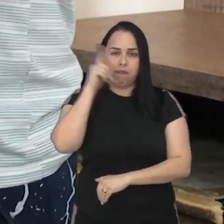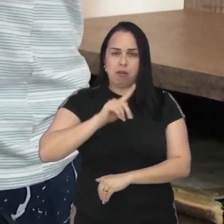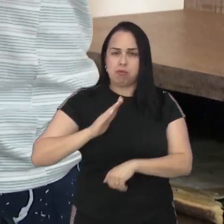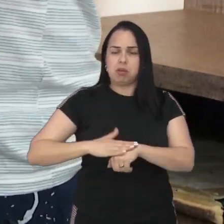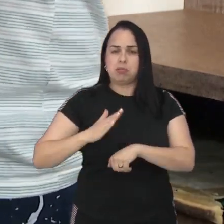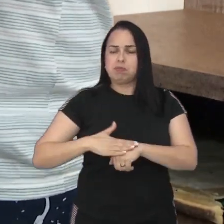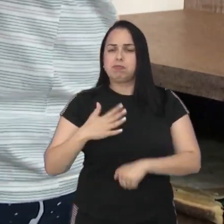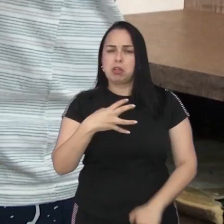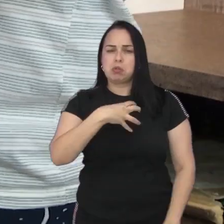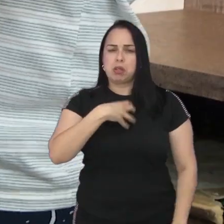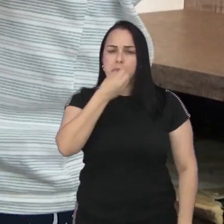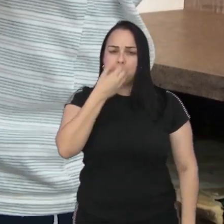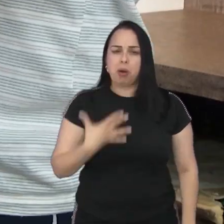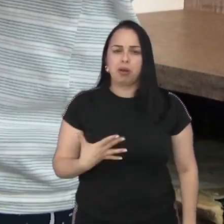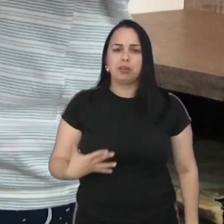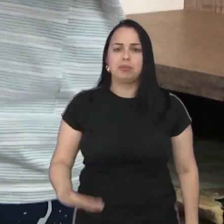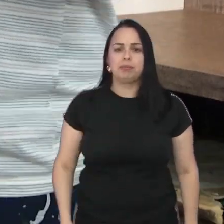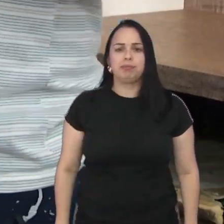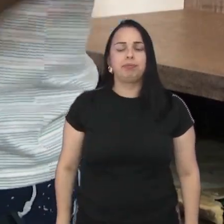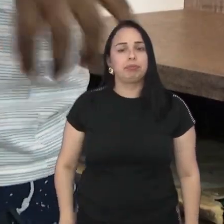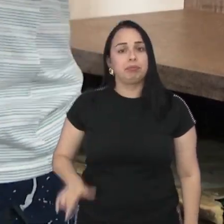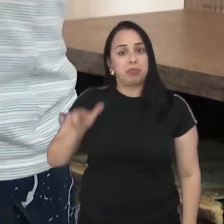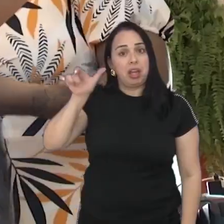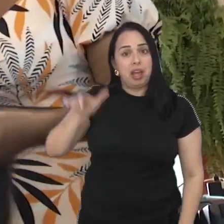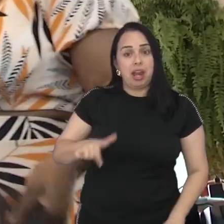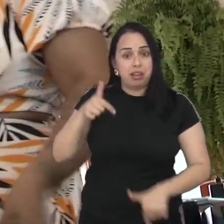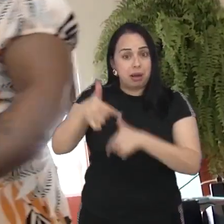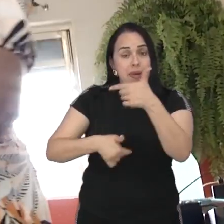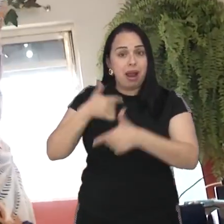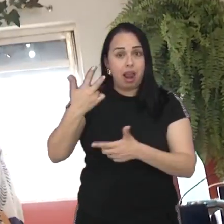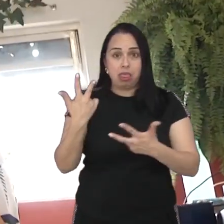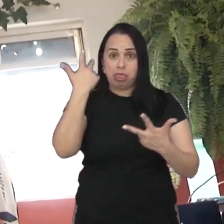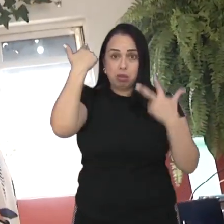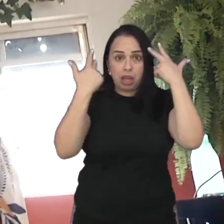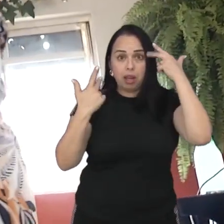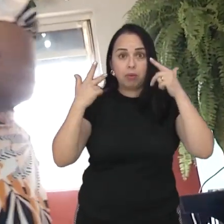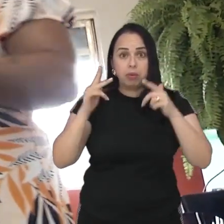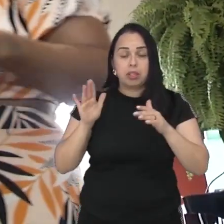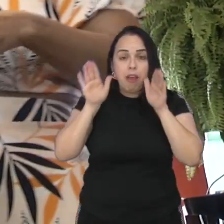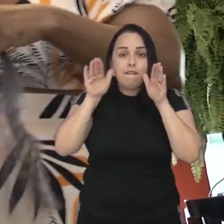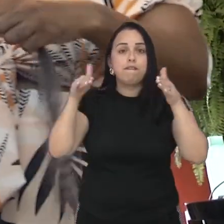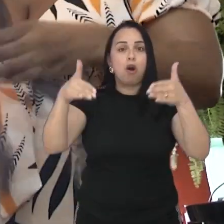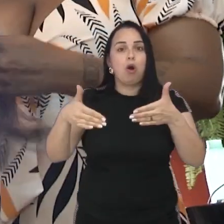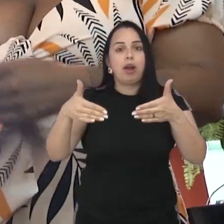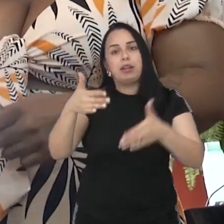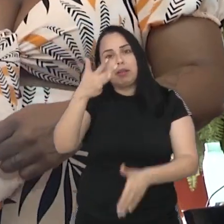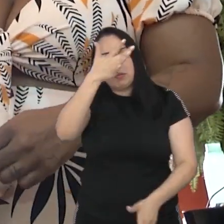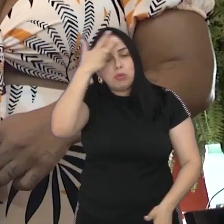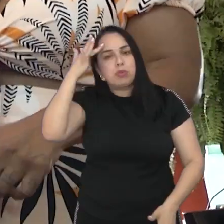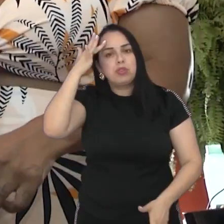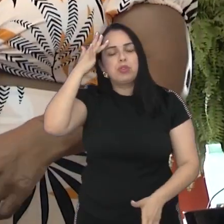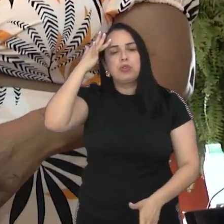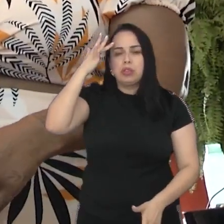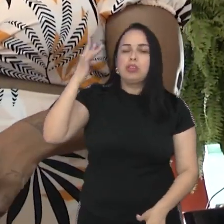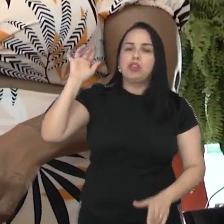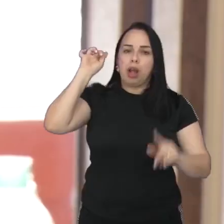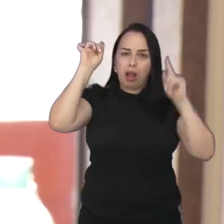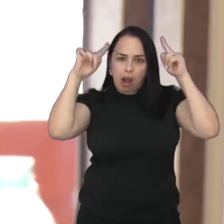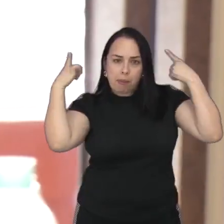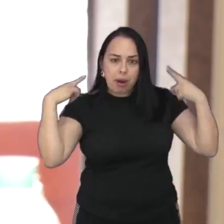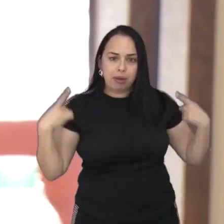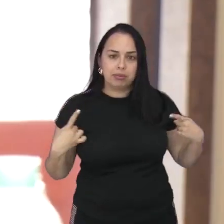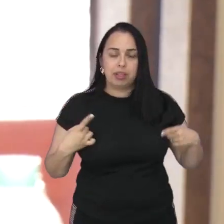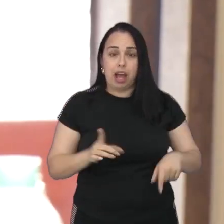eu me sinto muito bem, muito forte. Ele trabalha nesse salão especializado em cabelo crespo.